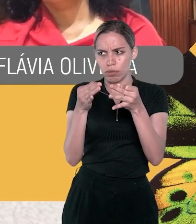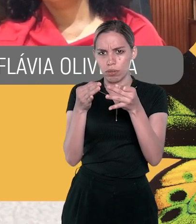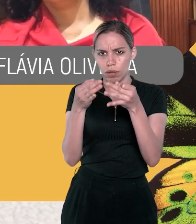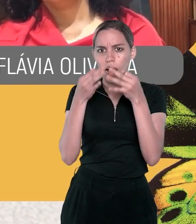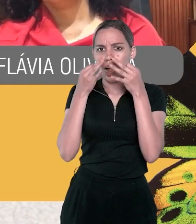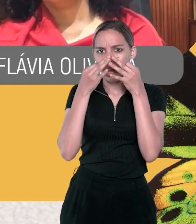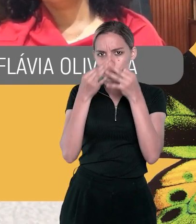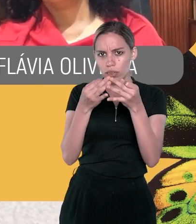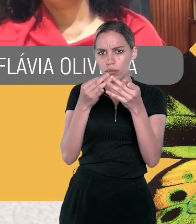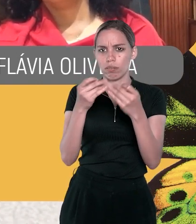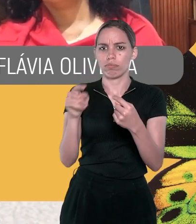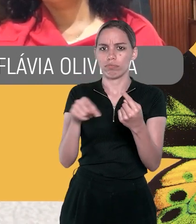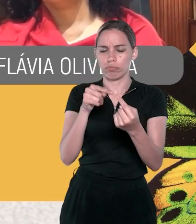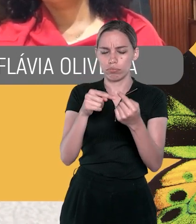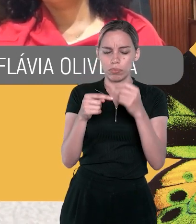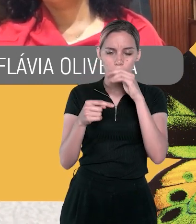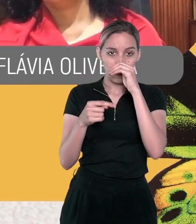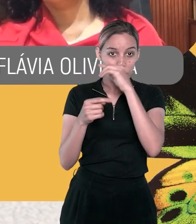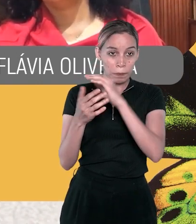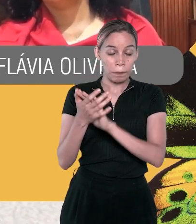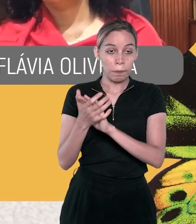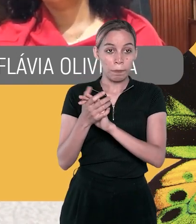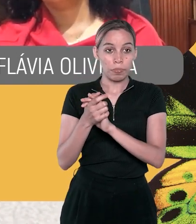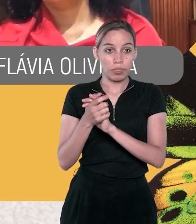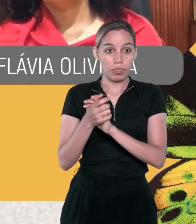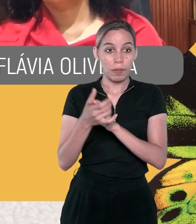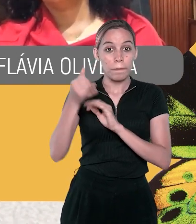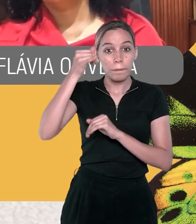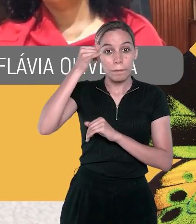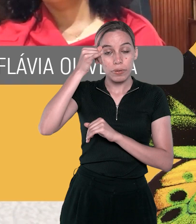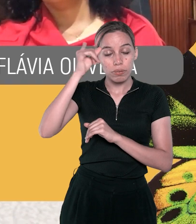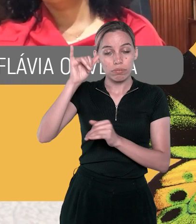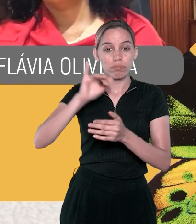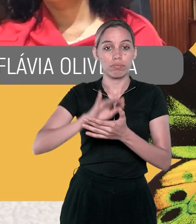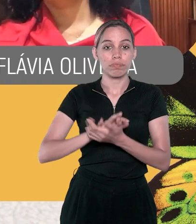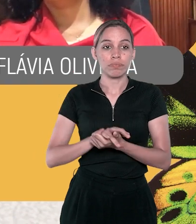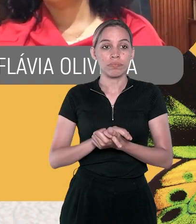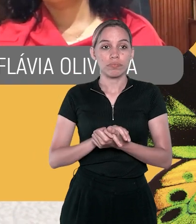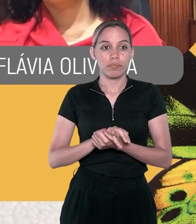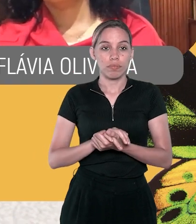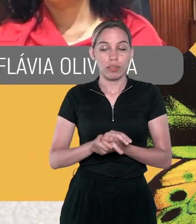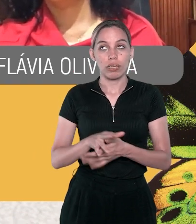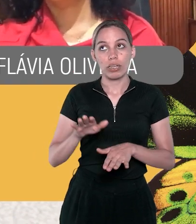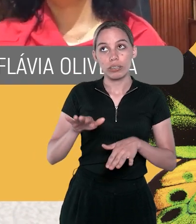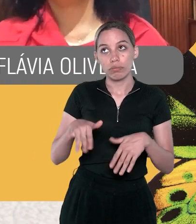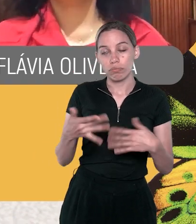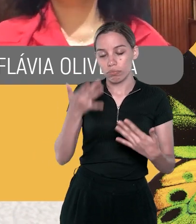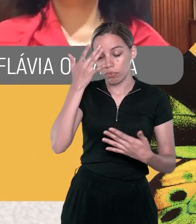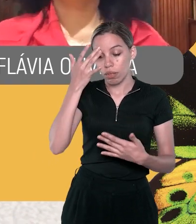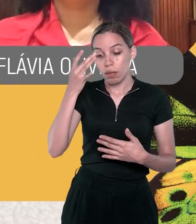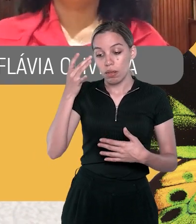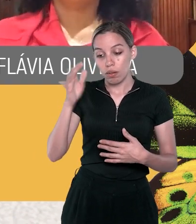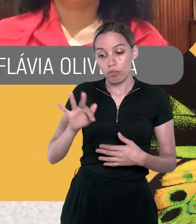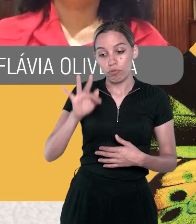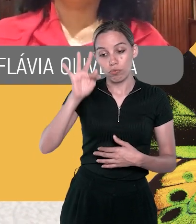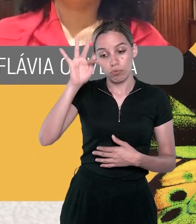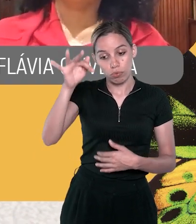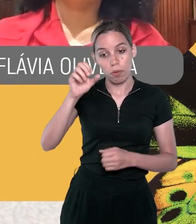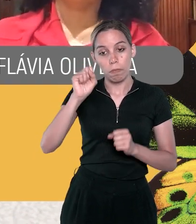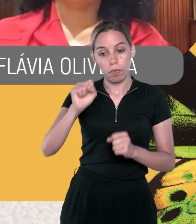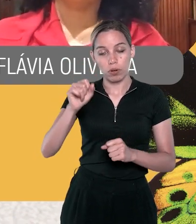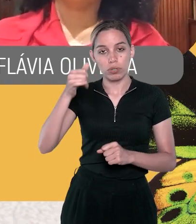ser, eu imagino que no futuro, eu sou otimista, Flávio. Então, quer dizer, no futuro, com a desracialização das